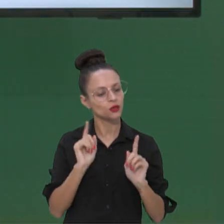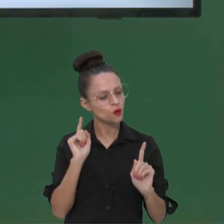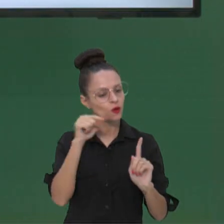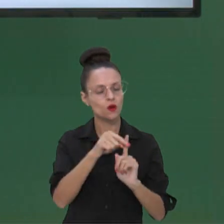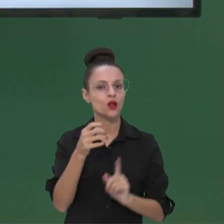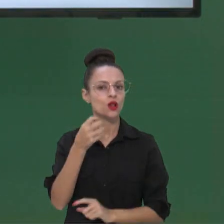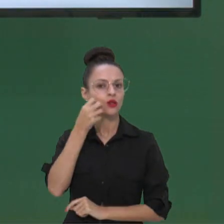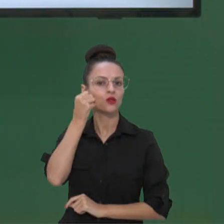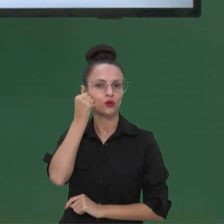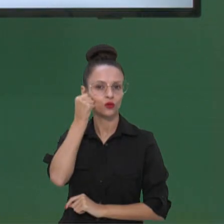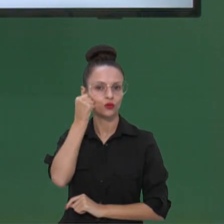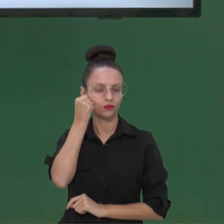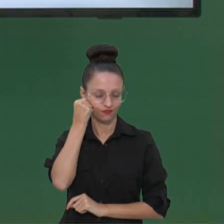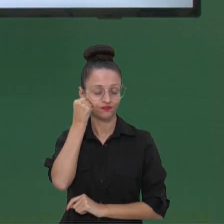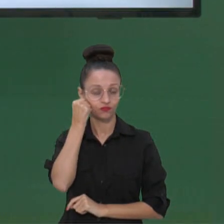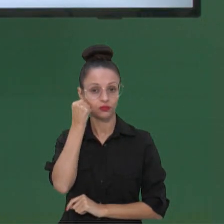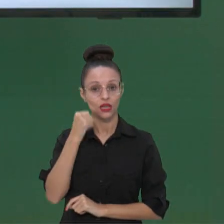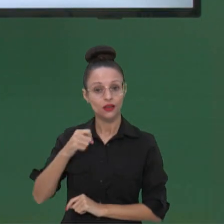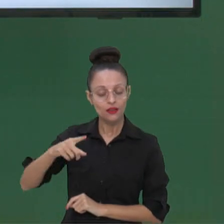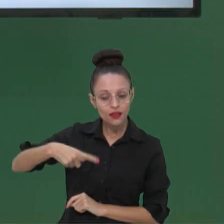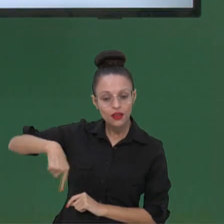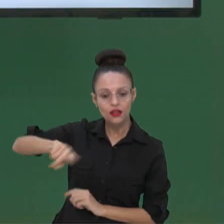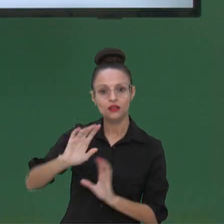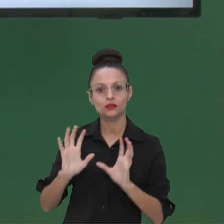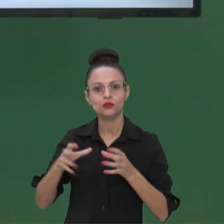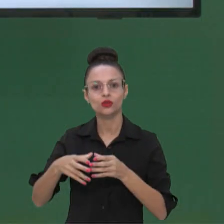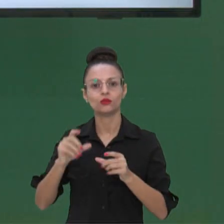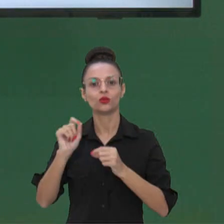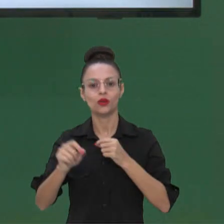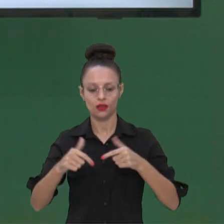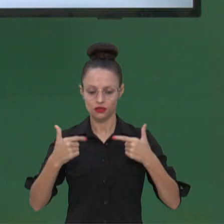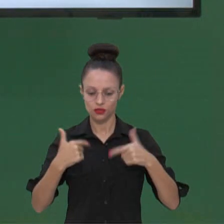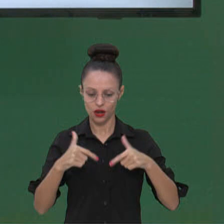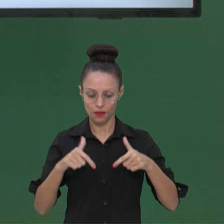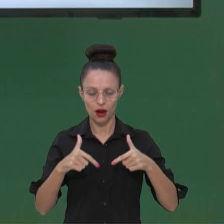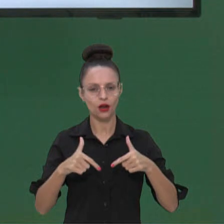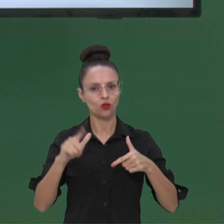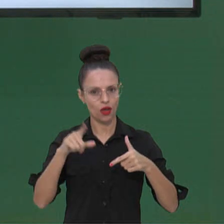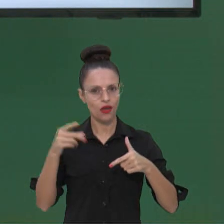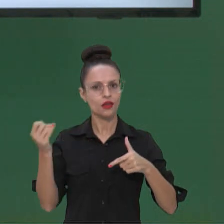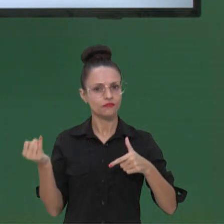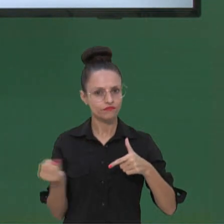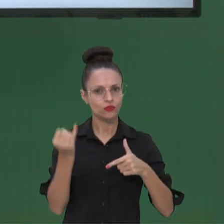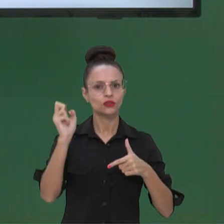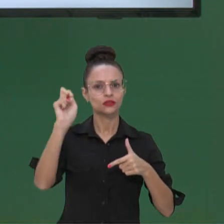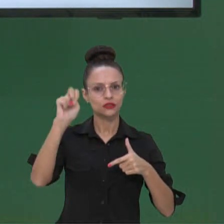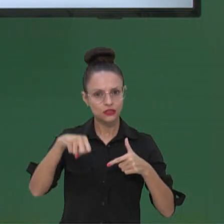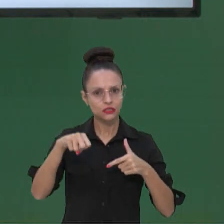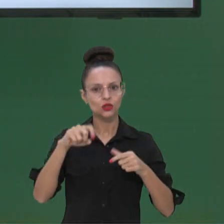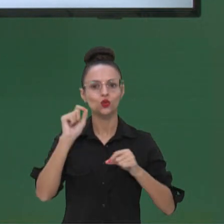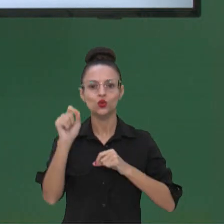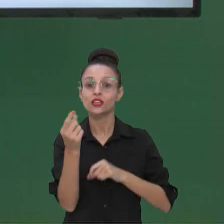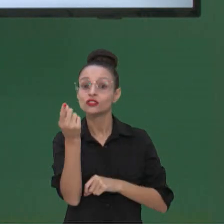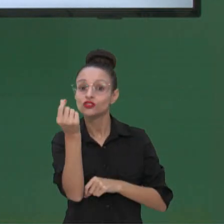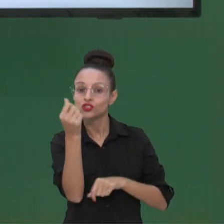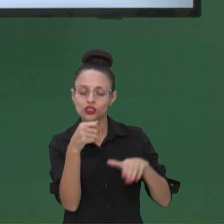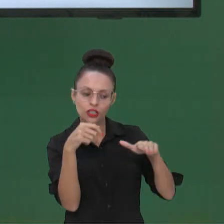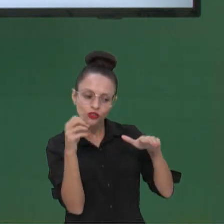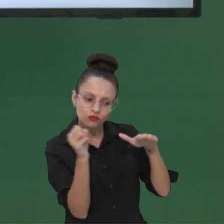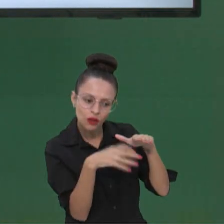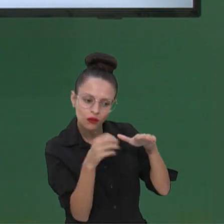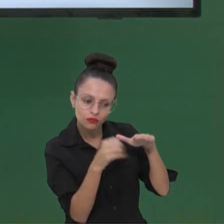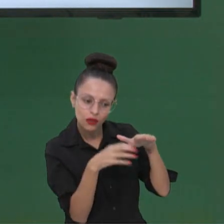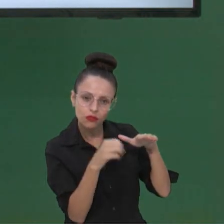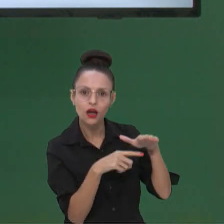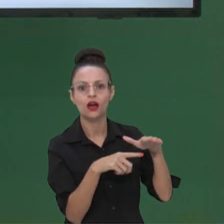Então, pro calvinista, para esse puritano, o trabalho é algo digno, poupar dinheiro é